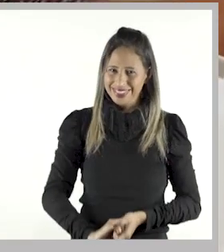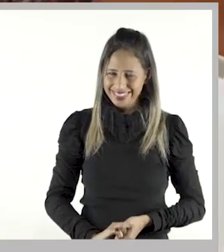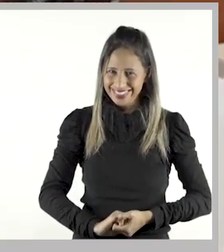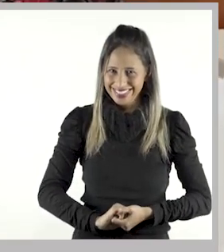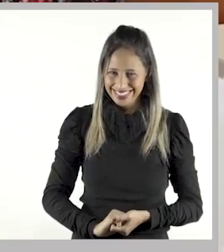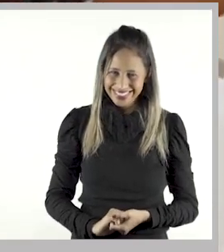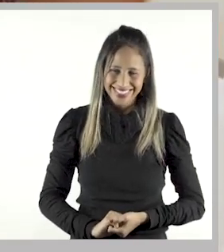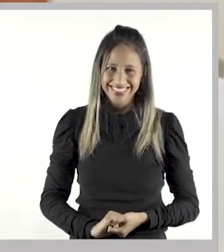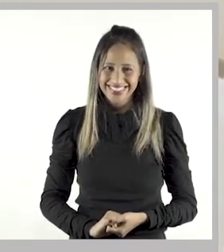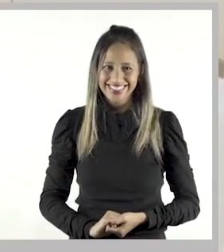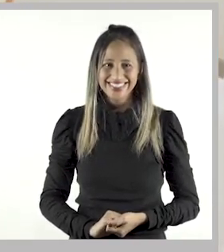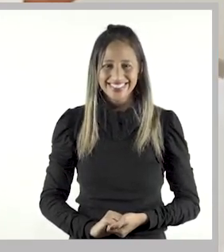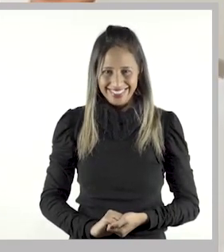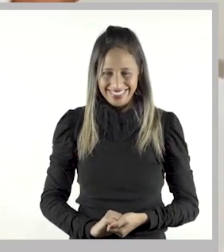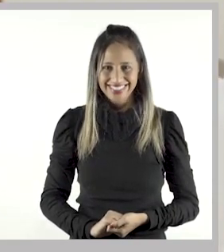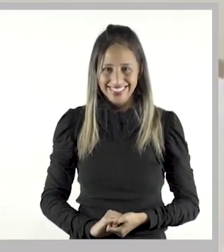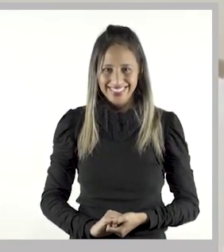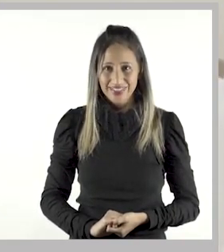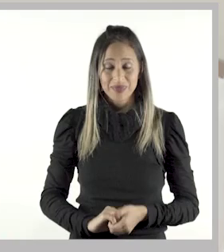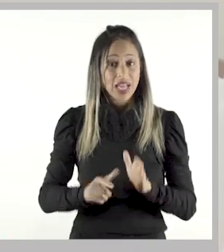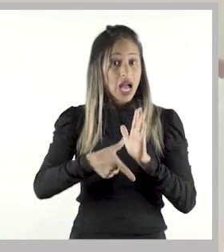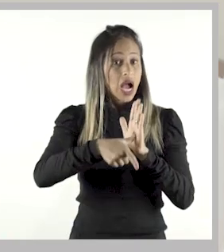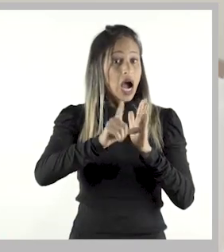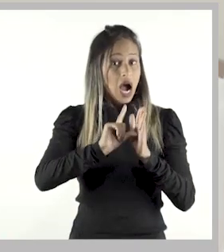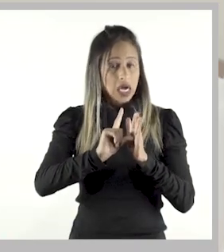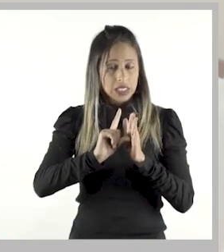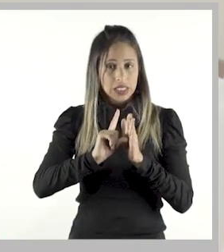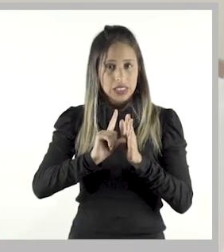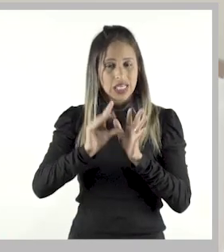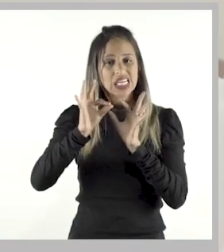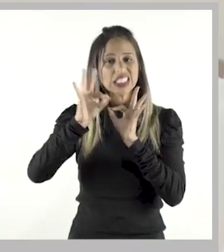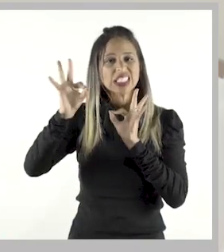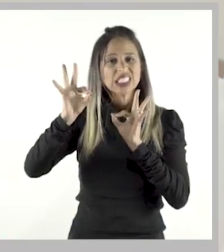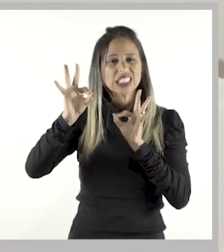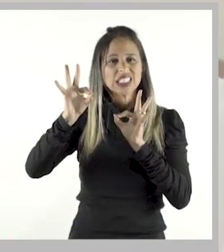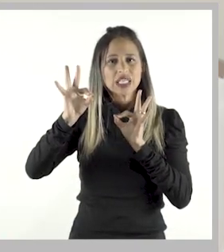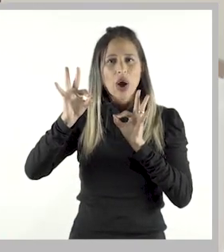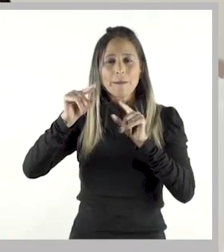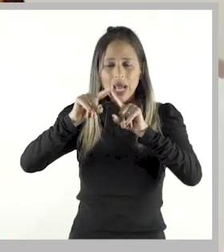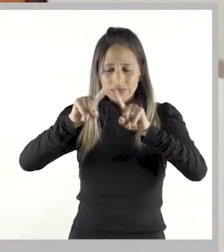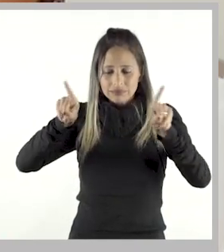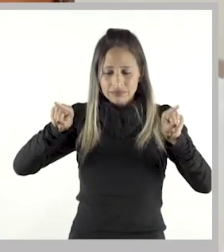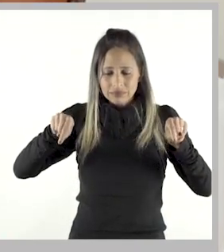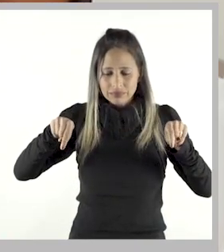Antes, eu vou colocar uma fita apenas para criar uma espécie de moldura e vou tentar